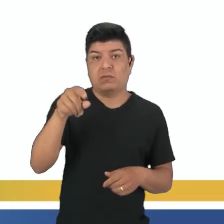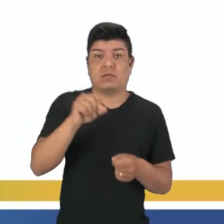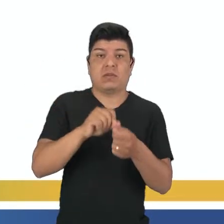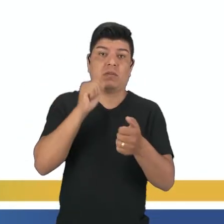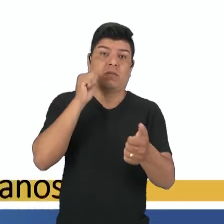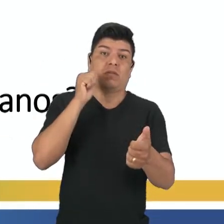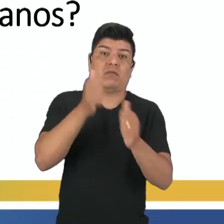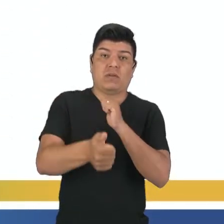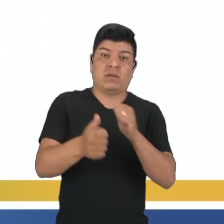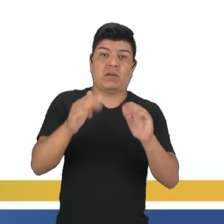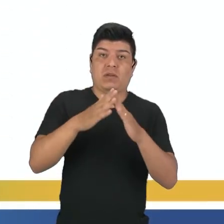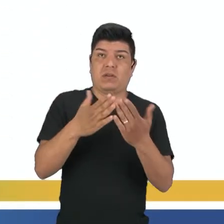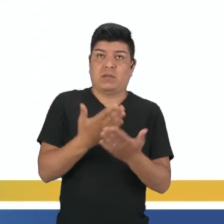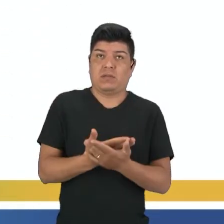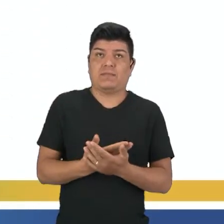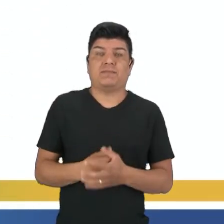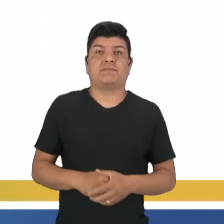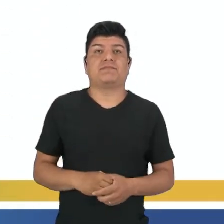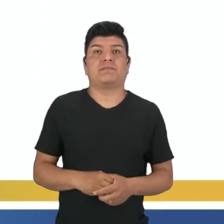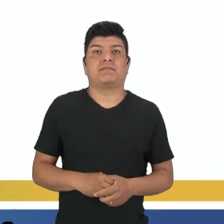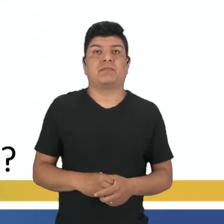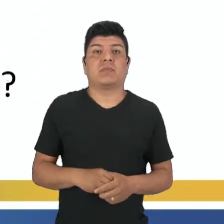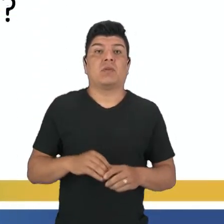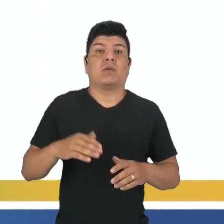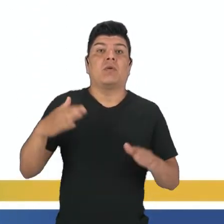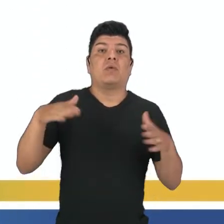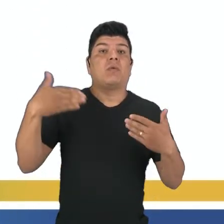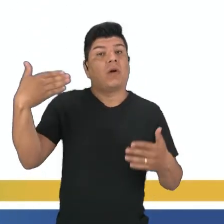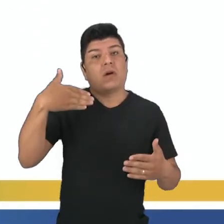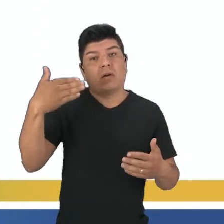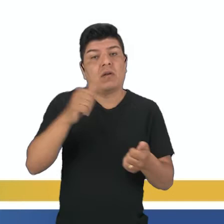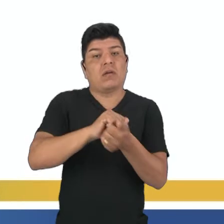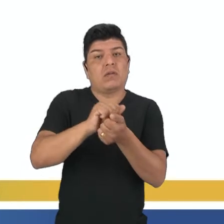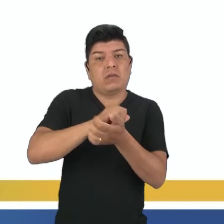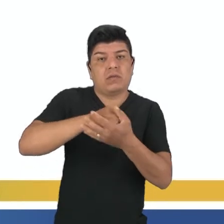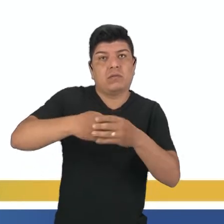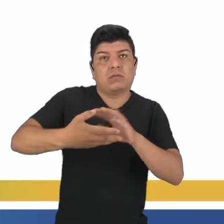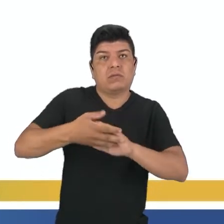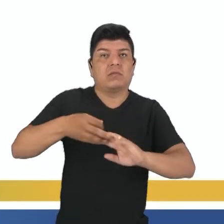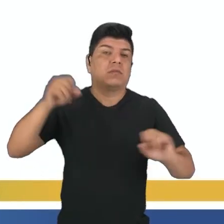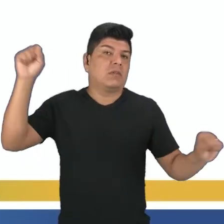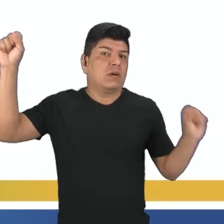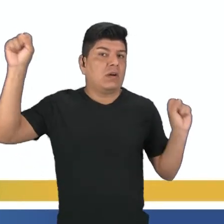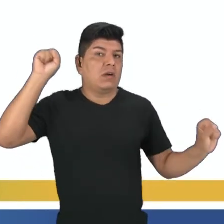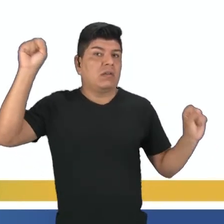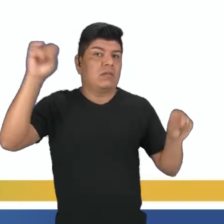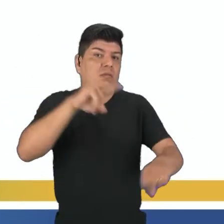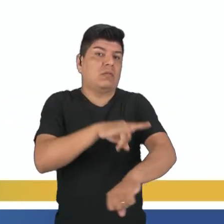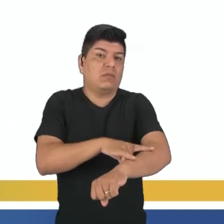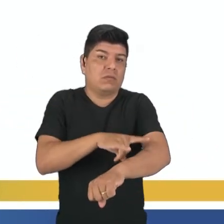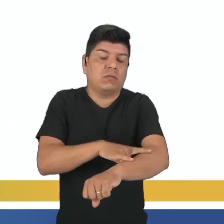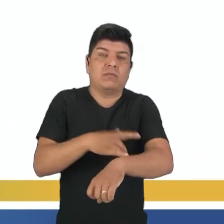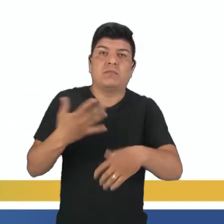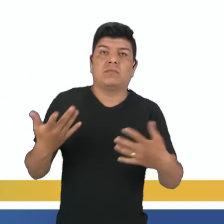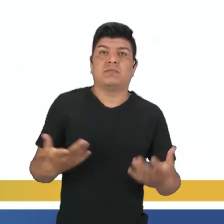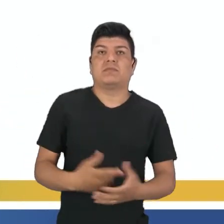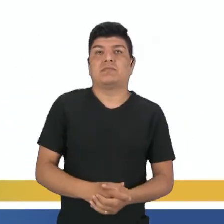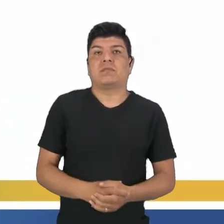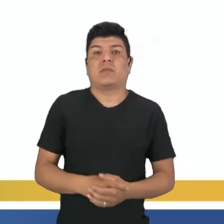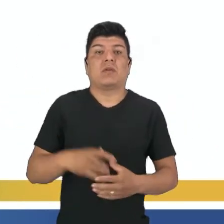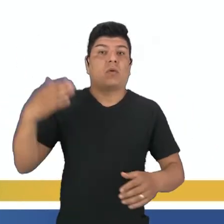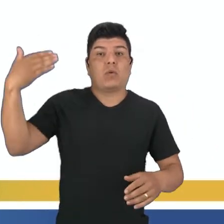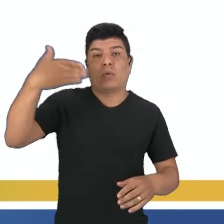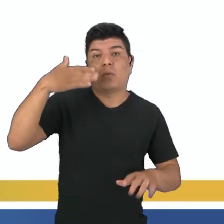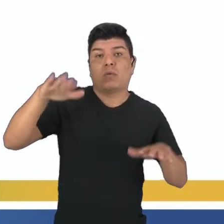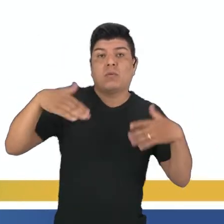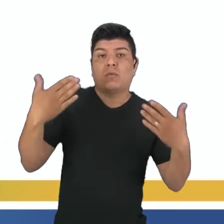deportes, né, na escola? Com que frequência lava as mãos? Com que frequência vai ao banho, né? Vai ao banheiro, lava as mãos. Com que